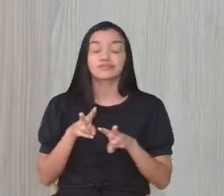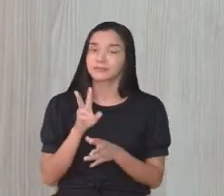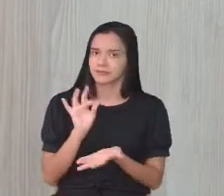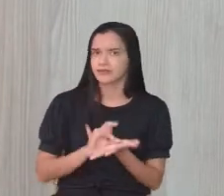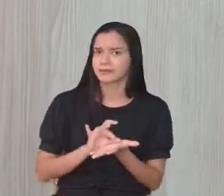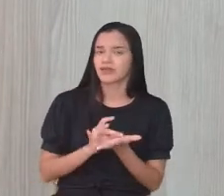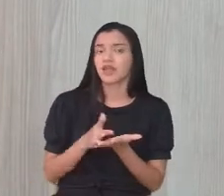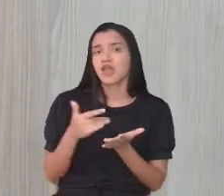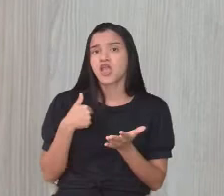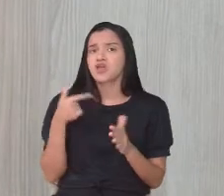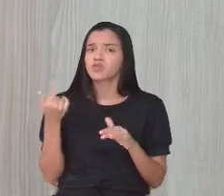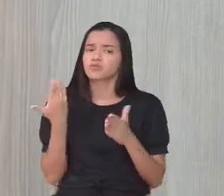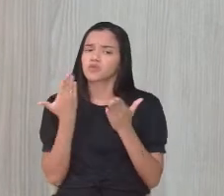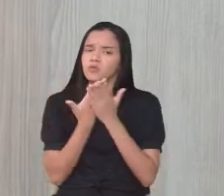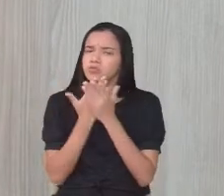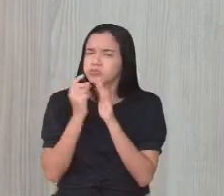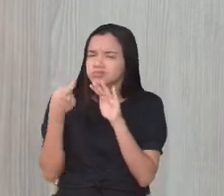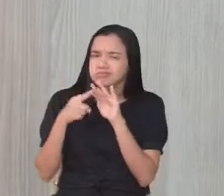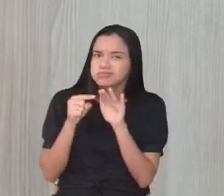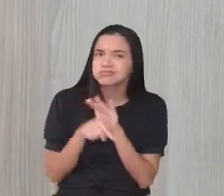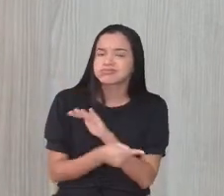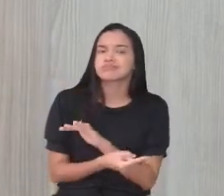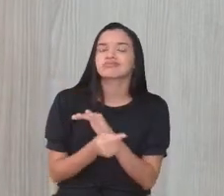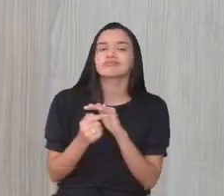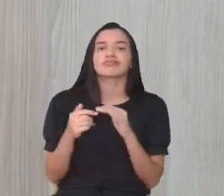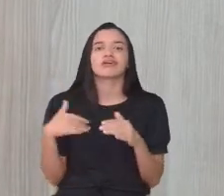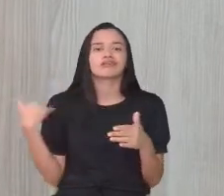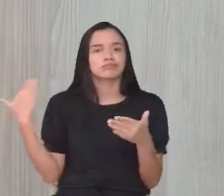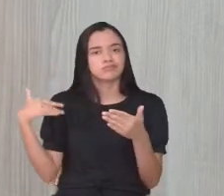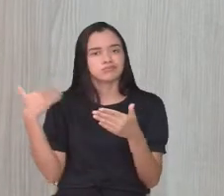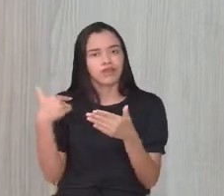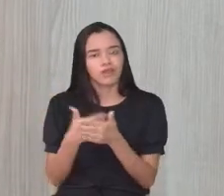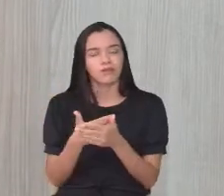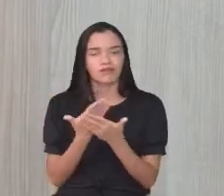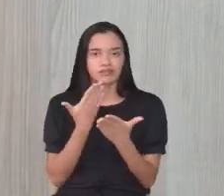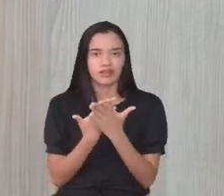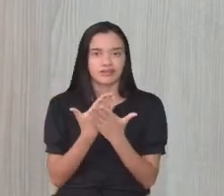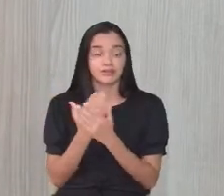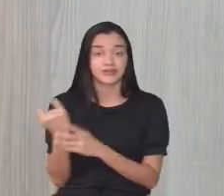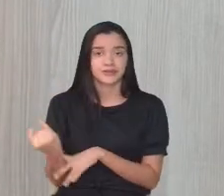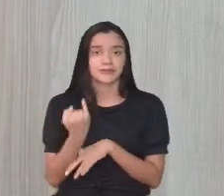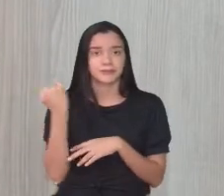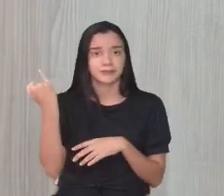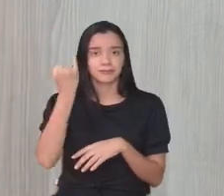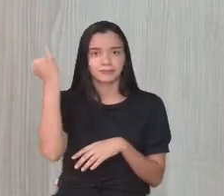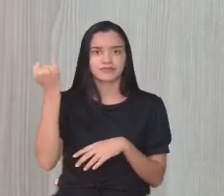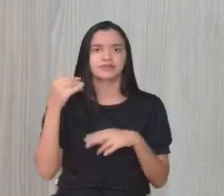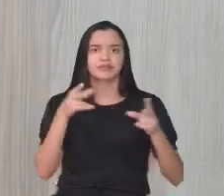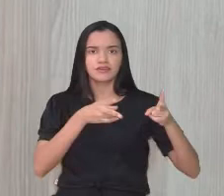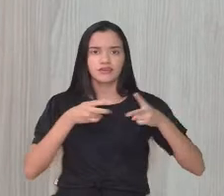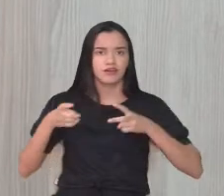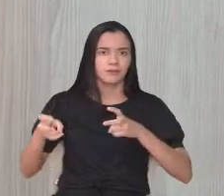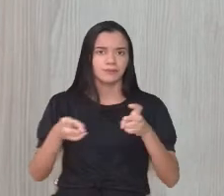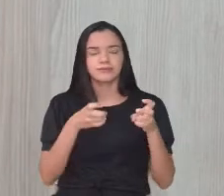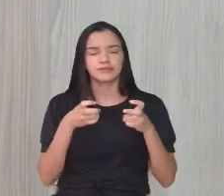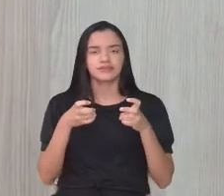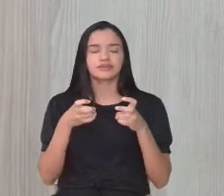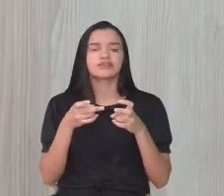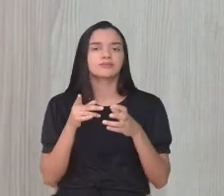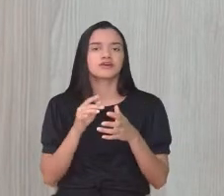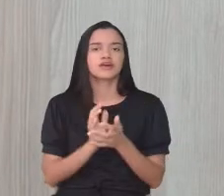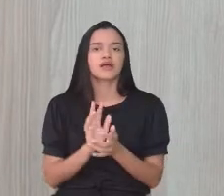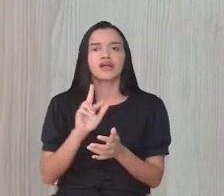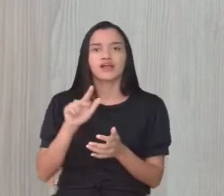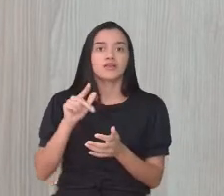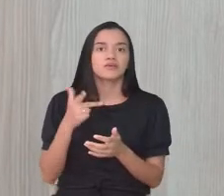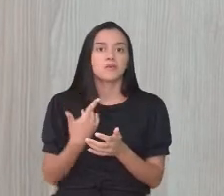Eu não vou entrar muito aqui, porque eu acho que a gente vai falar isso ao longo da Acho que aula, sim. mas é importante que a gente perceba que não é meramente, não